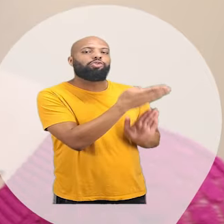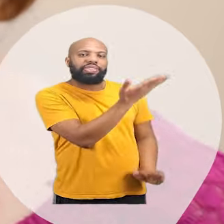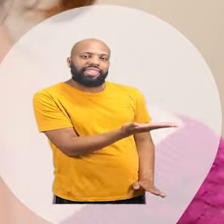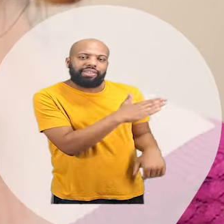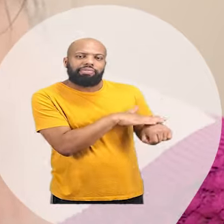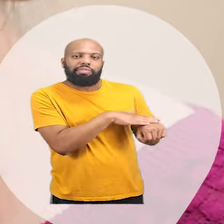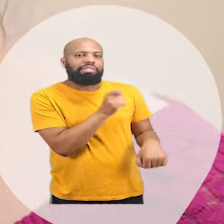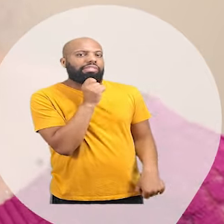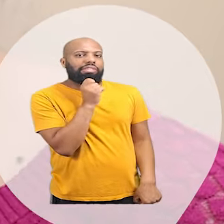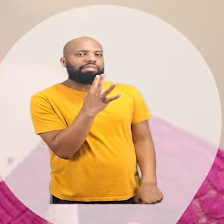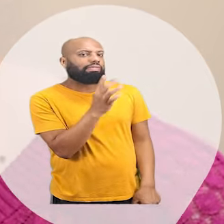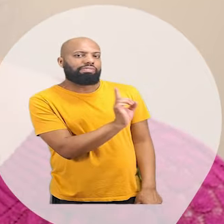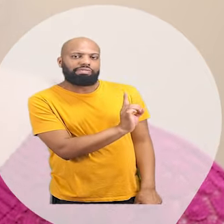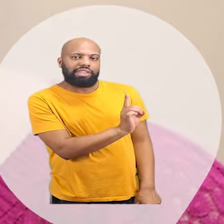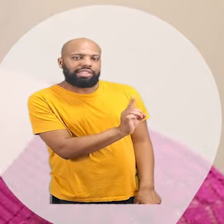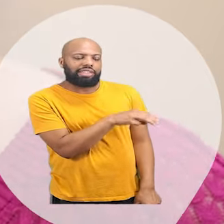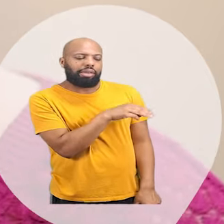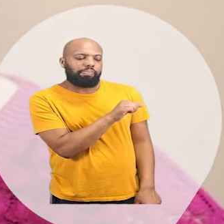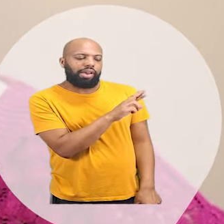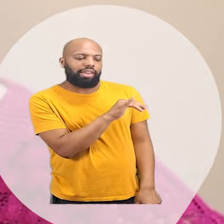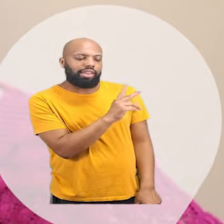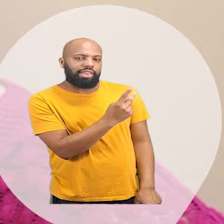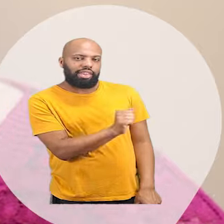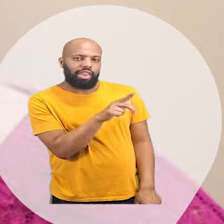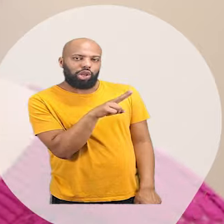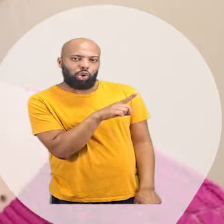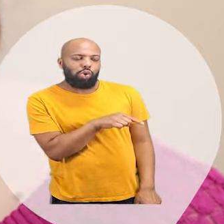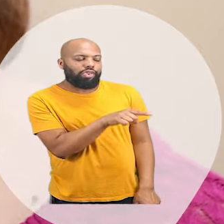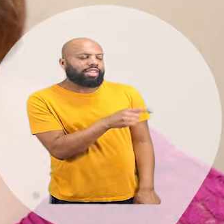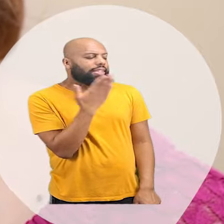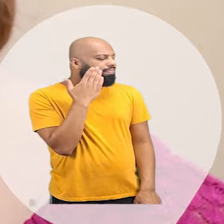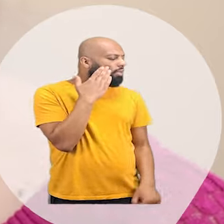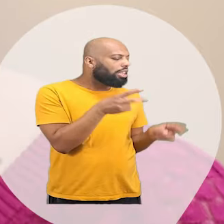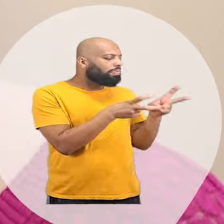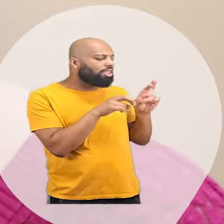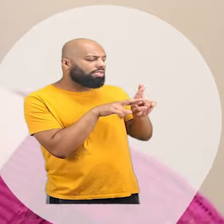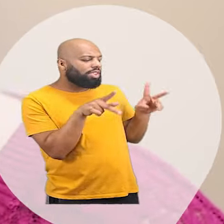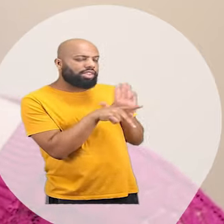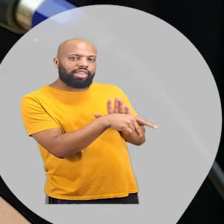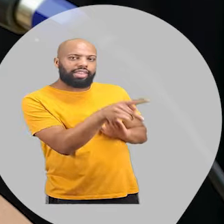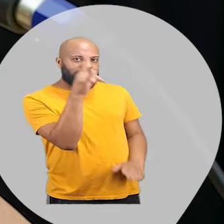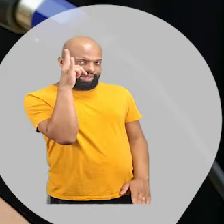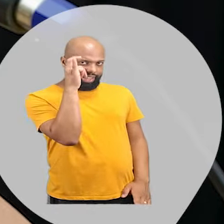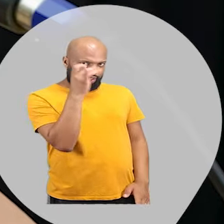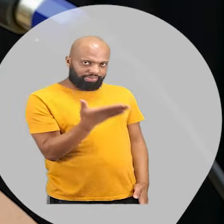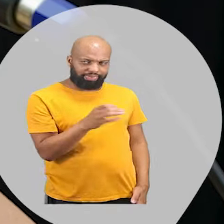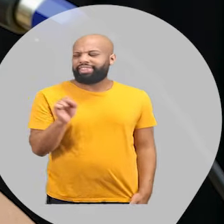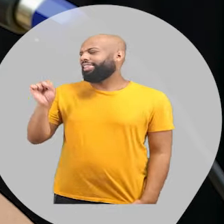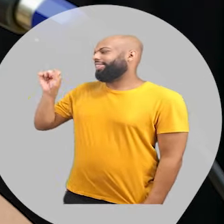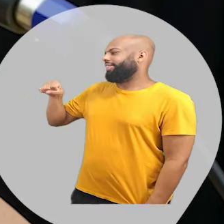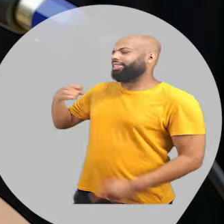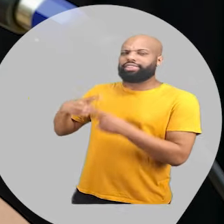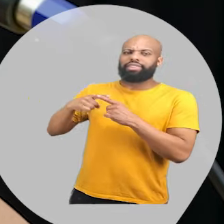em você quando você nem conhecia nem sabia quem era Maria Luiza chegava você percebi alguma diferença na página assim